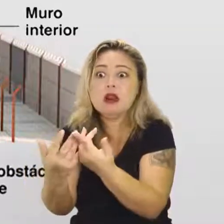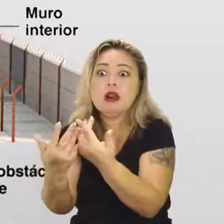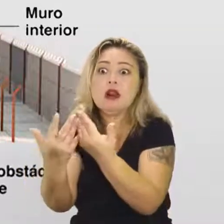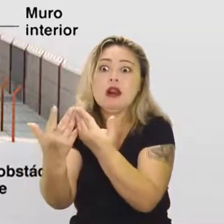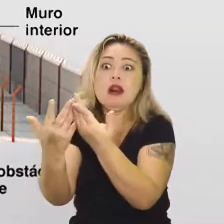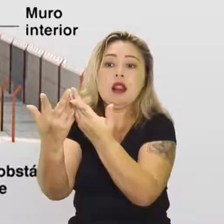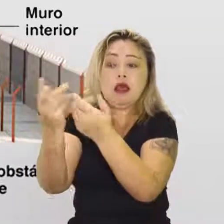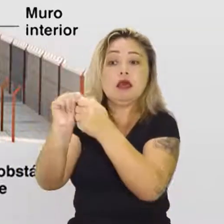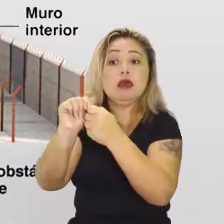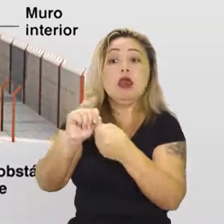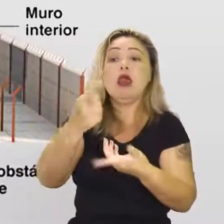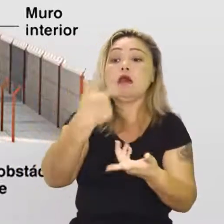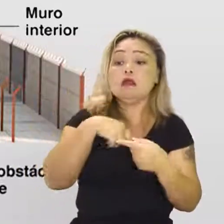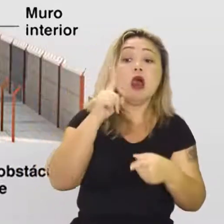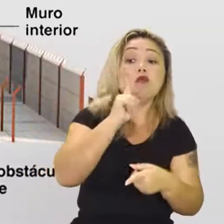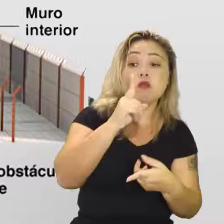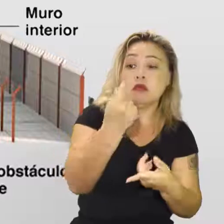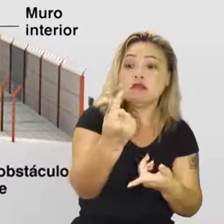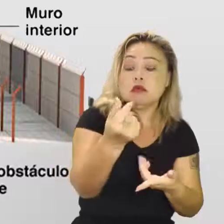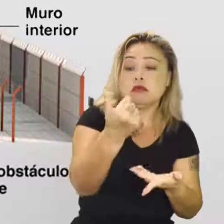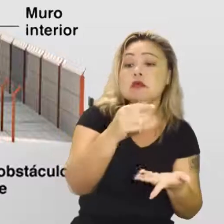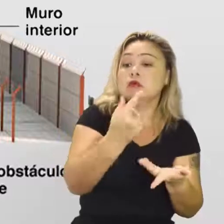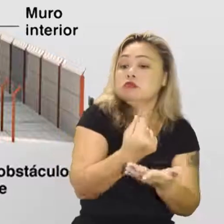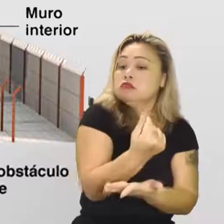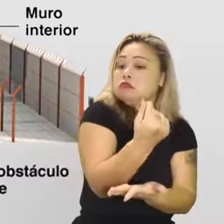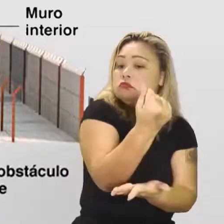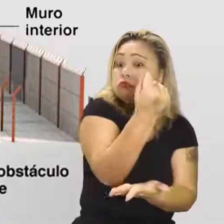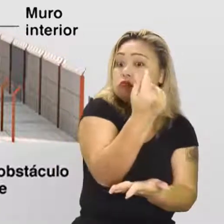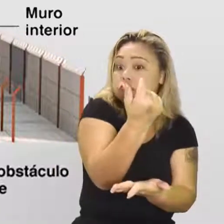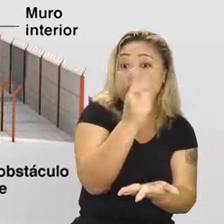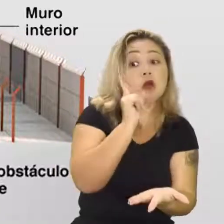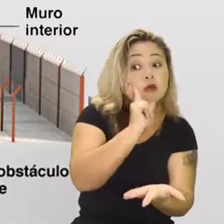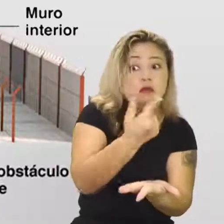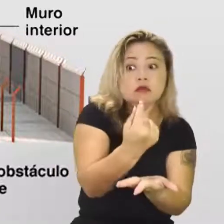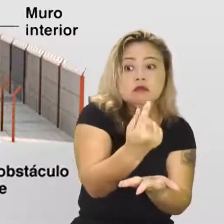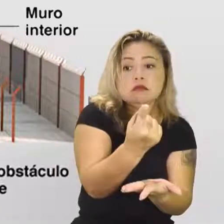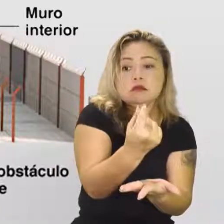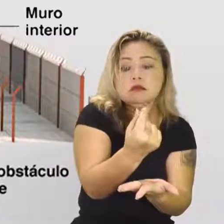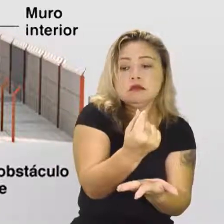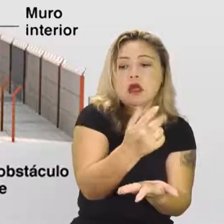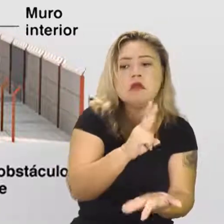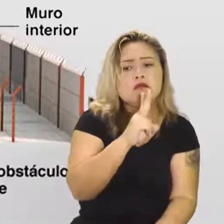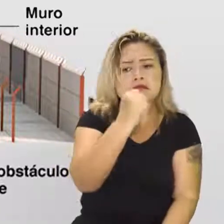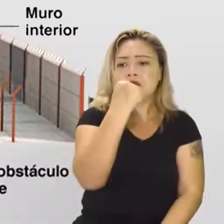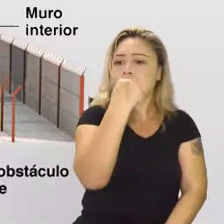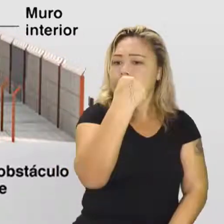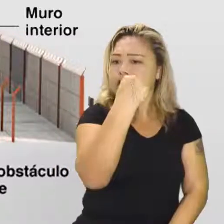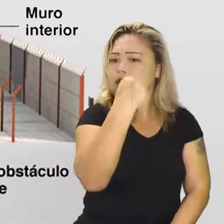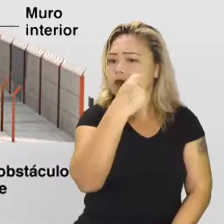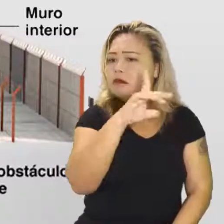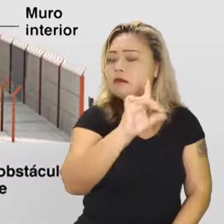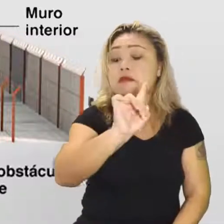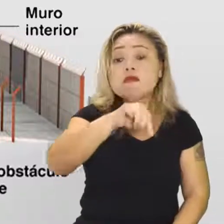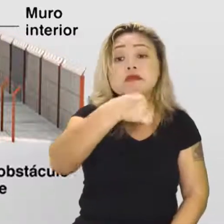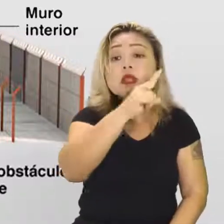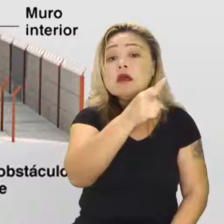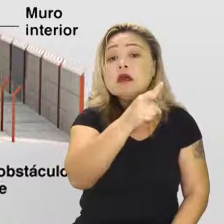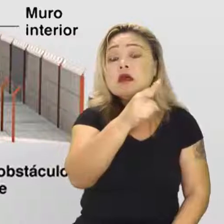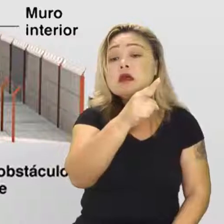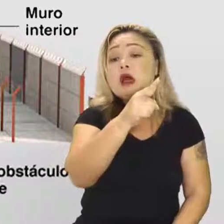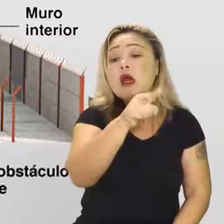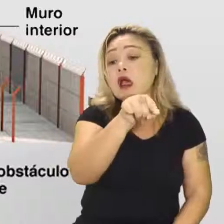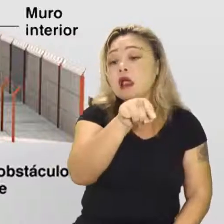Então, financeiramente, os norte-americanos, o capitalismo norte-americano, ele sai muito fortalecido. E com